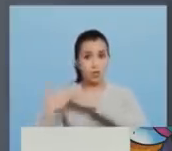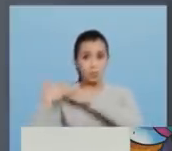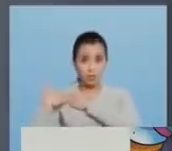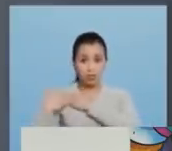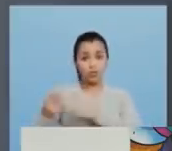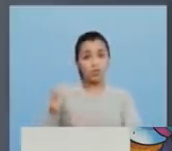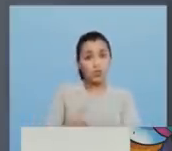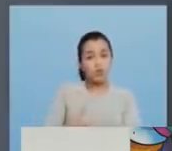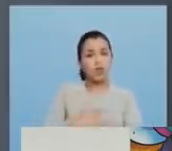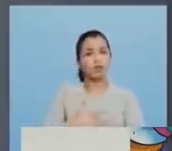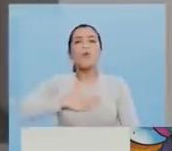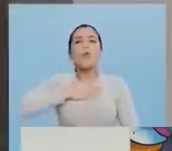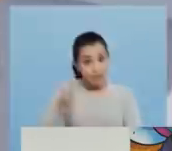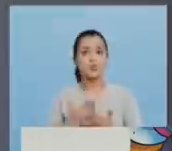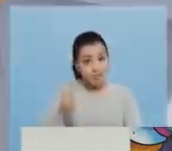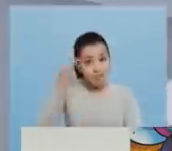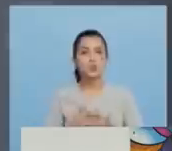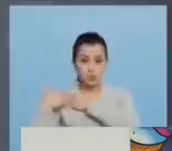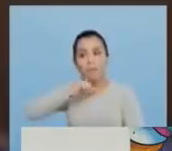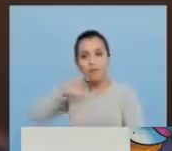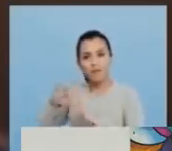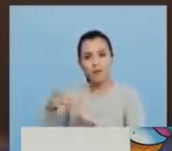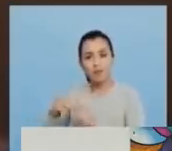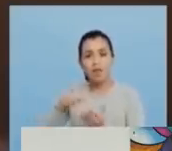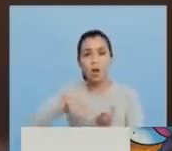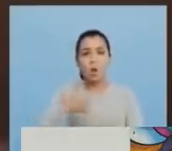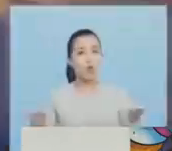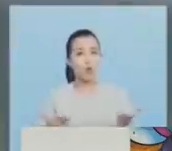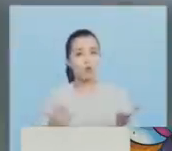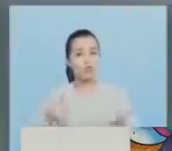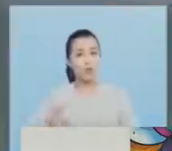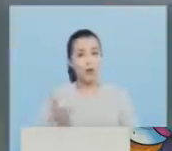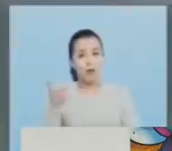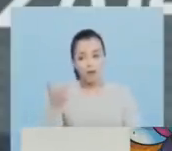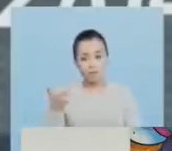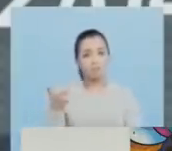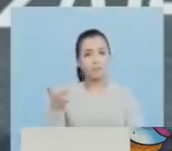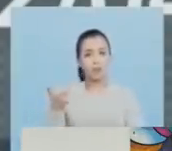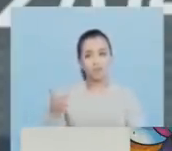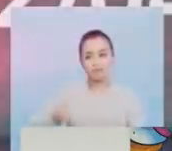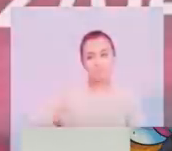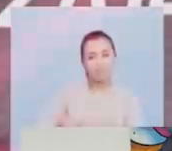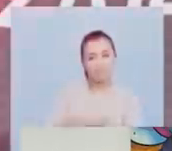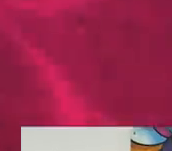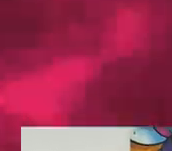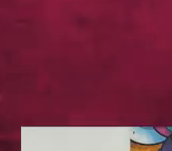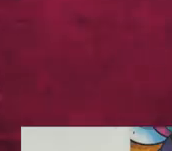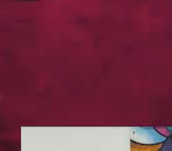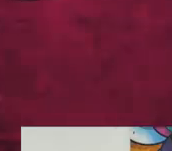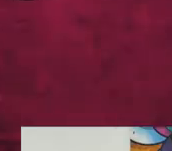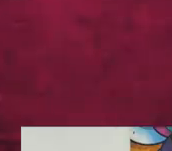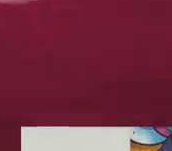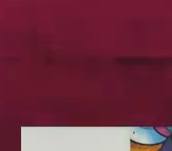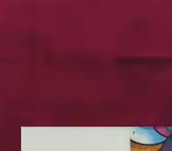eu assumi esse compromisso de fazer foqui com as mães dos alunos. Fazer foqui é todo mundo!